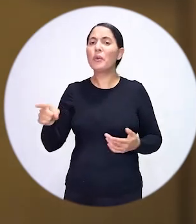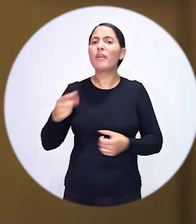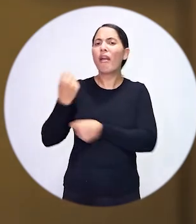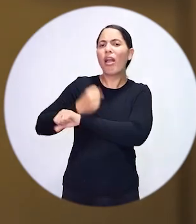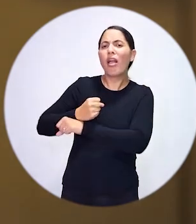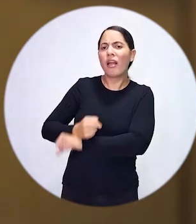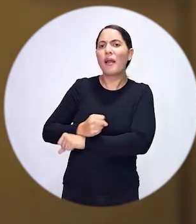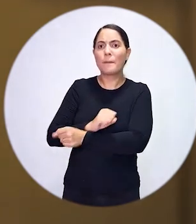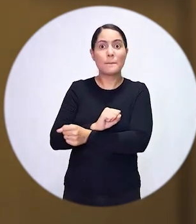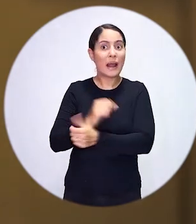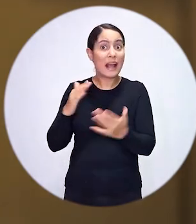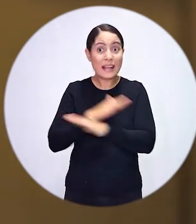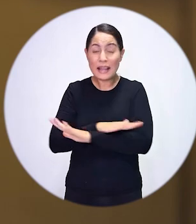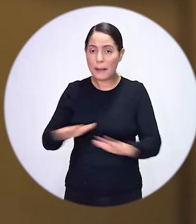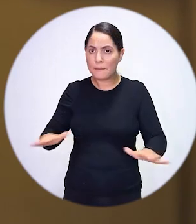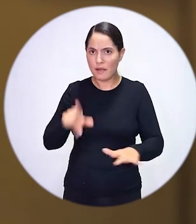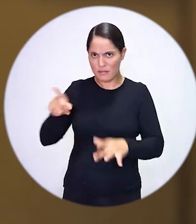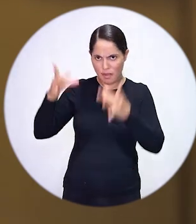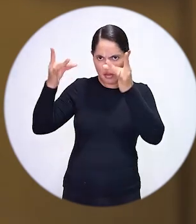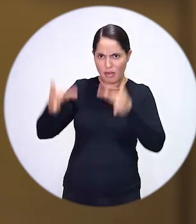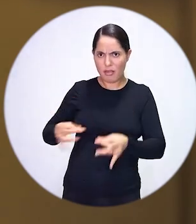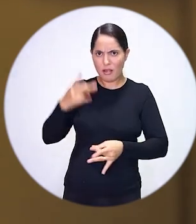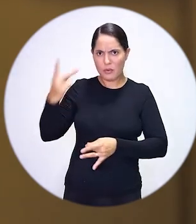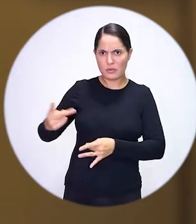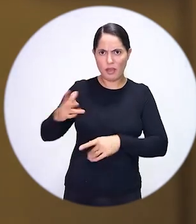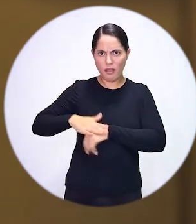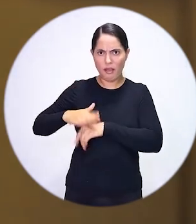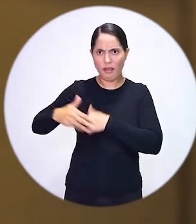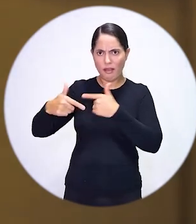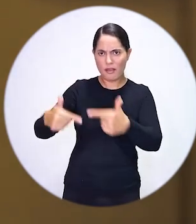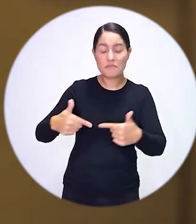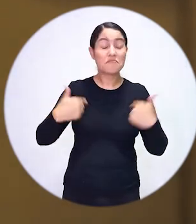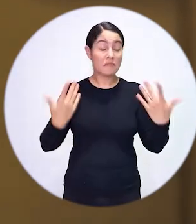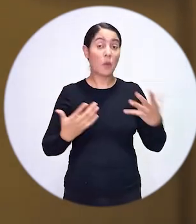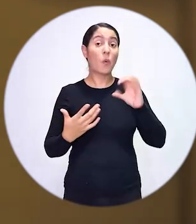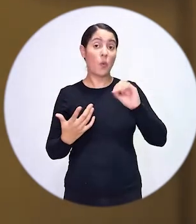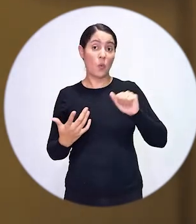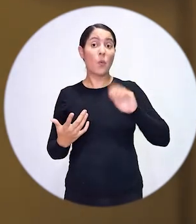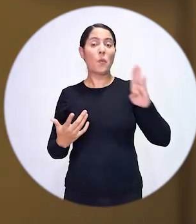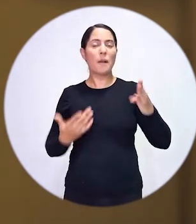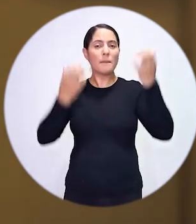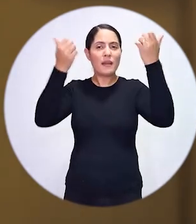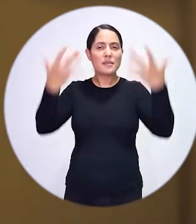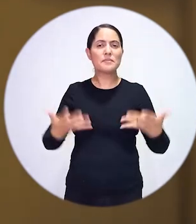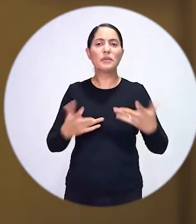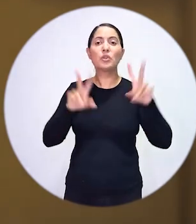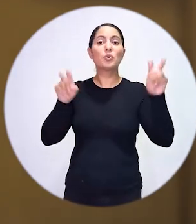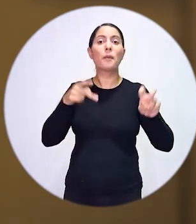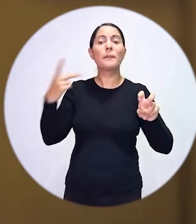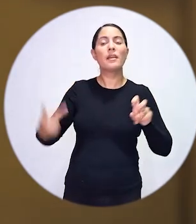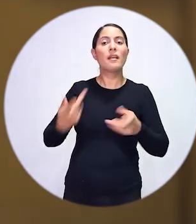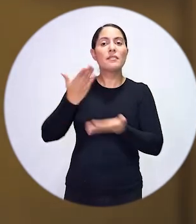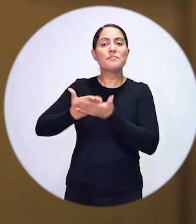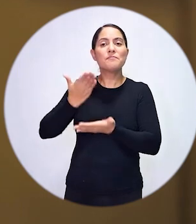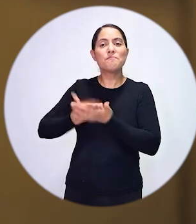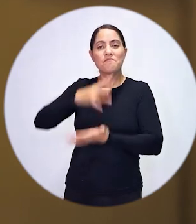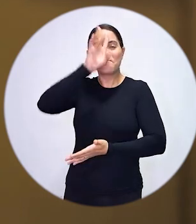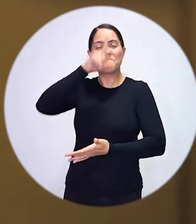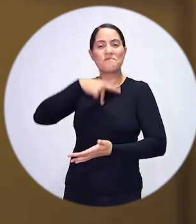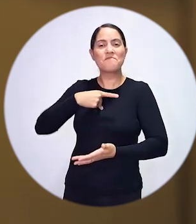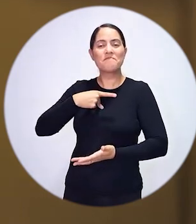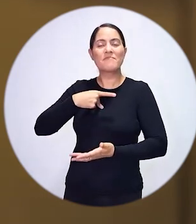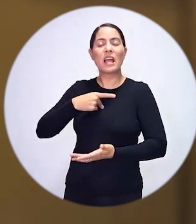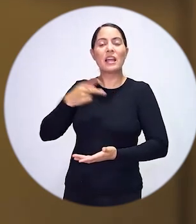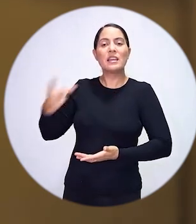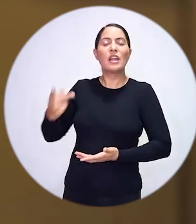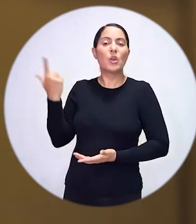dos Advogados do Brasil preparou um vídeo que te explica com detalhes quem foi este homem que estudou direito como autodidata e ajudou